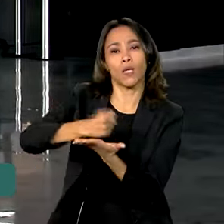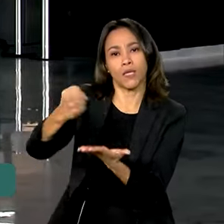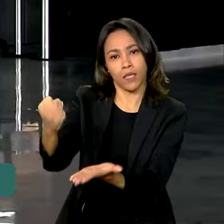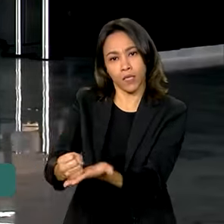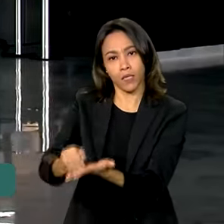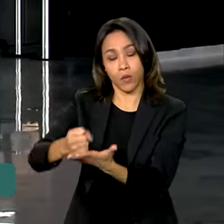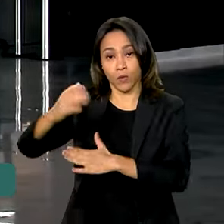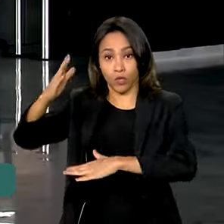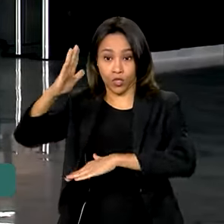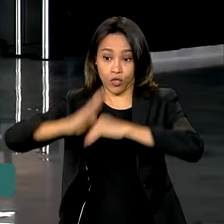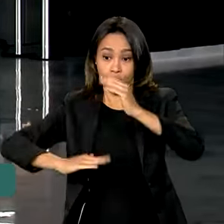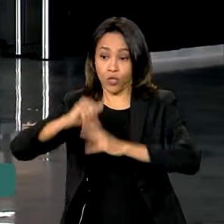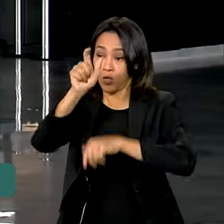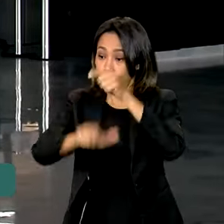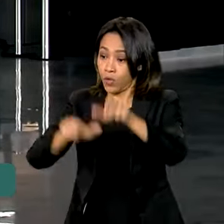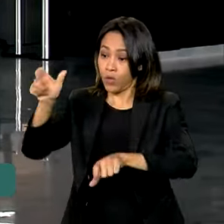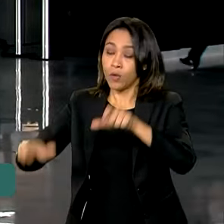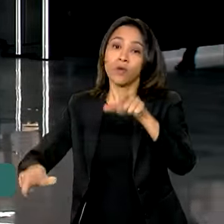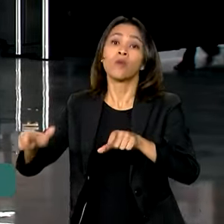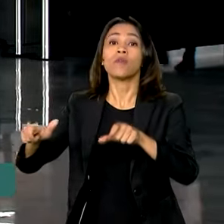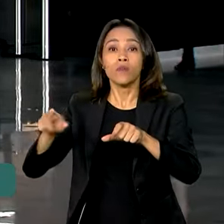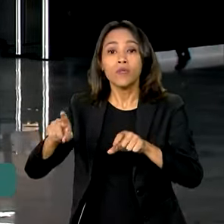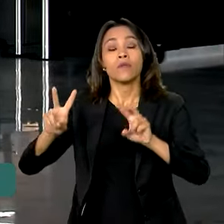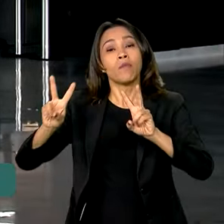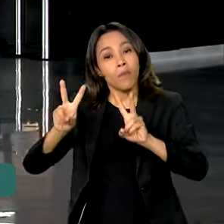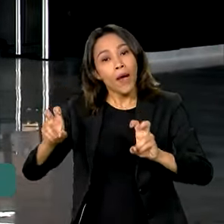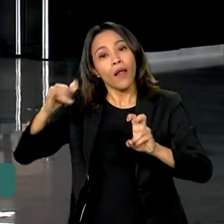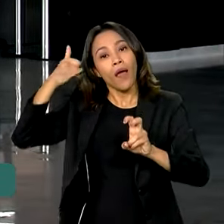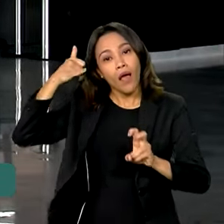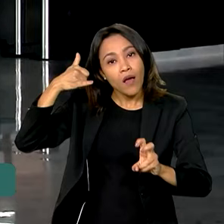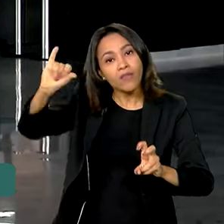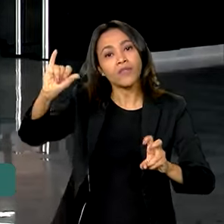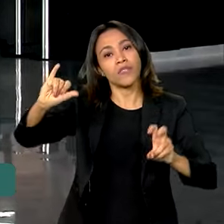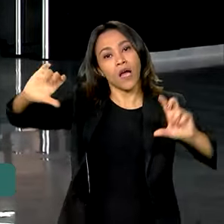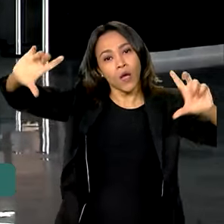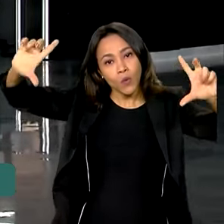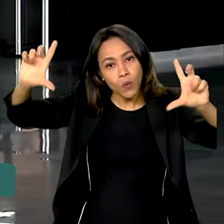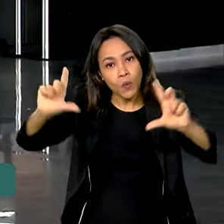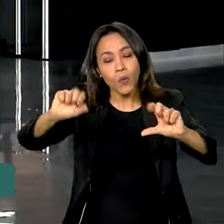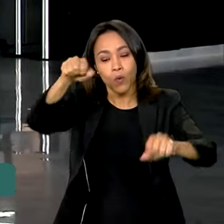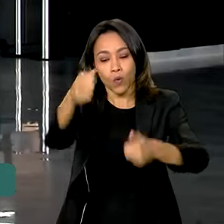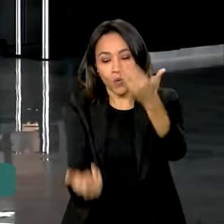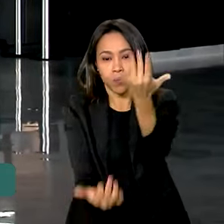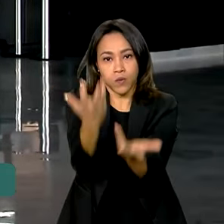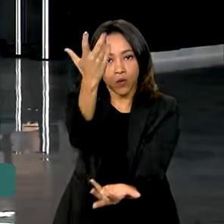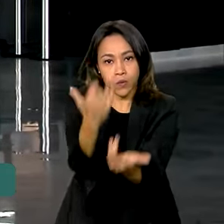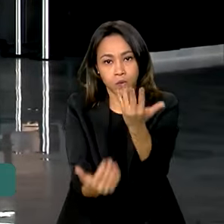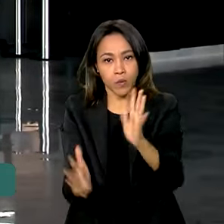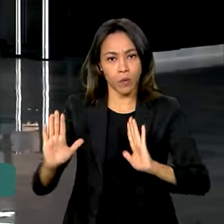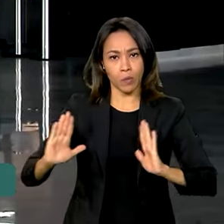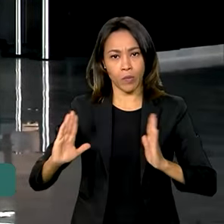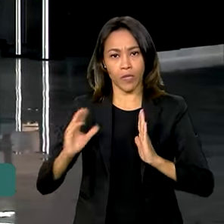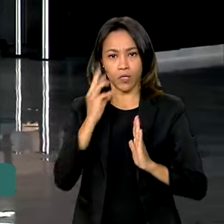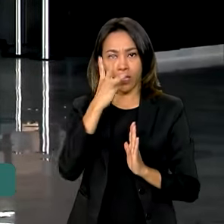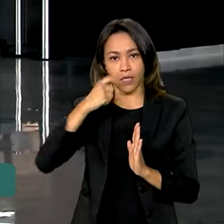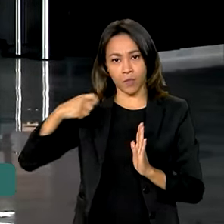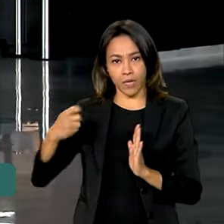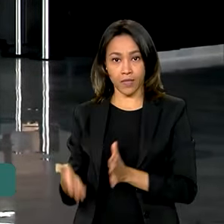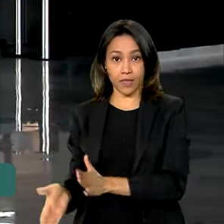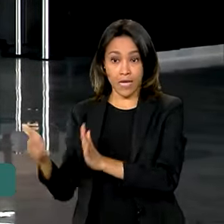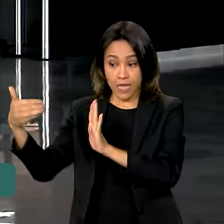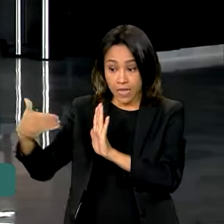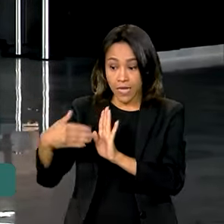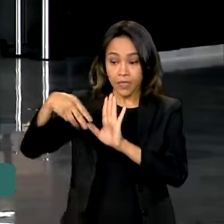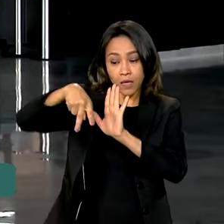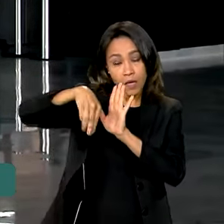para atender casos emergenciais de combate a incêndios florestais para 3 meses. E da medida provisória